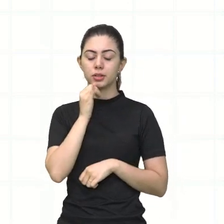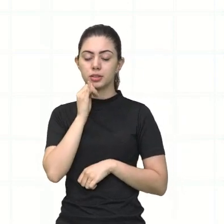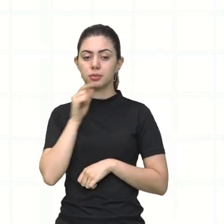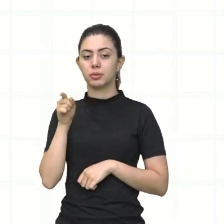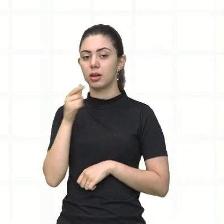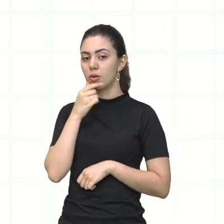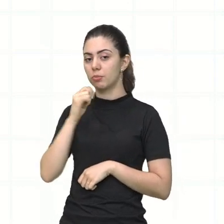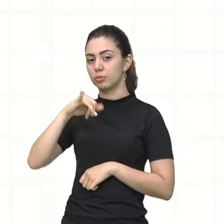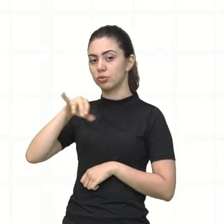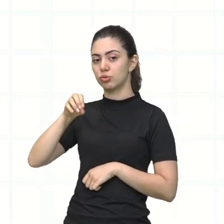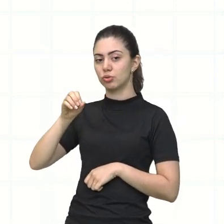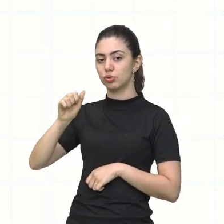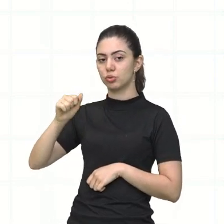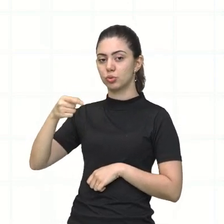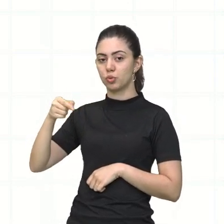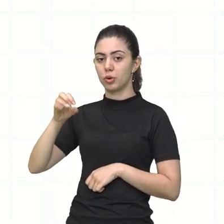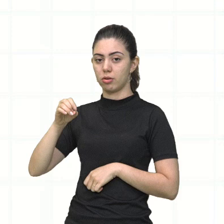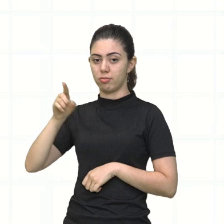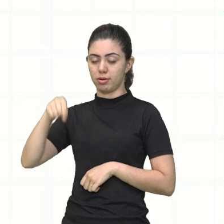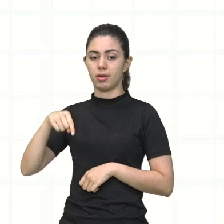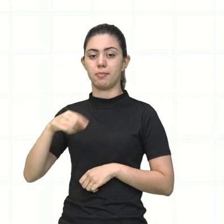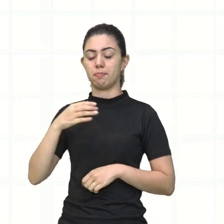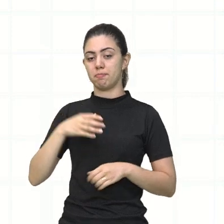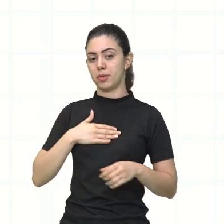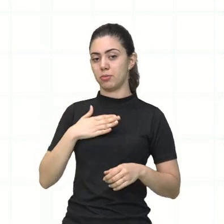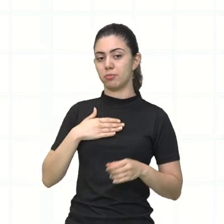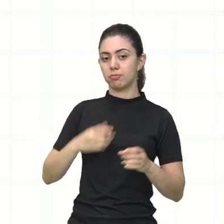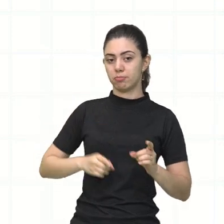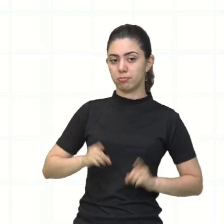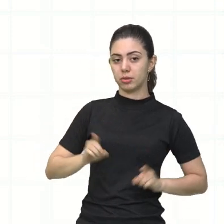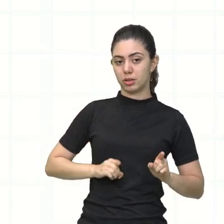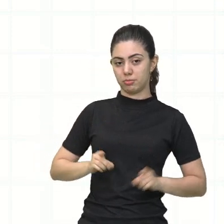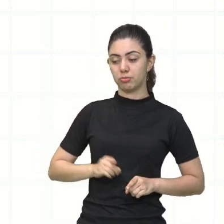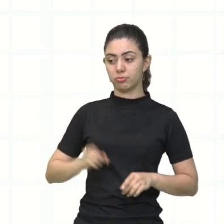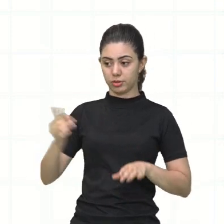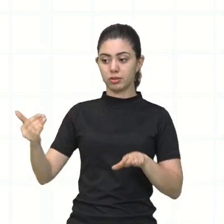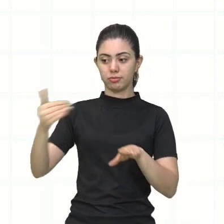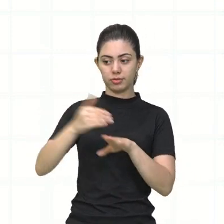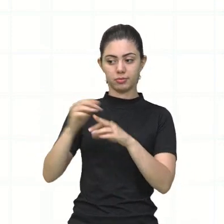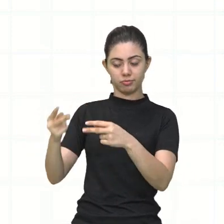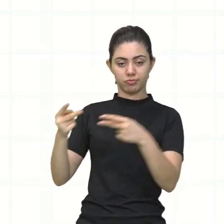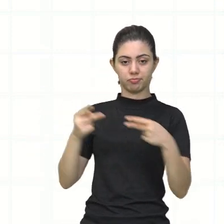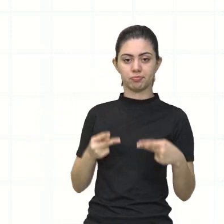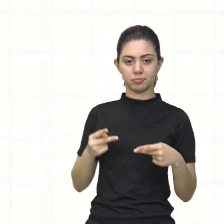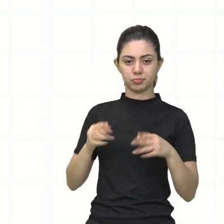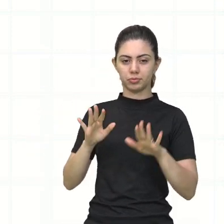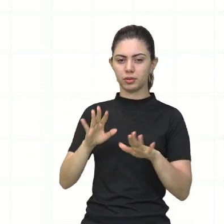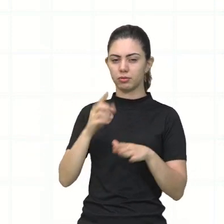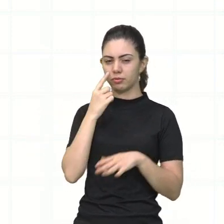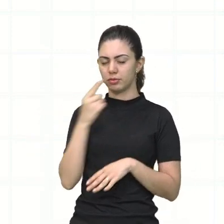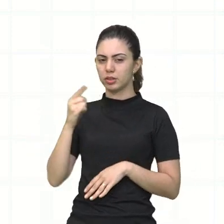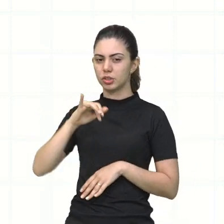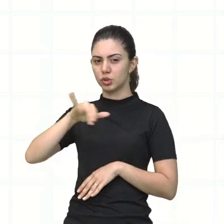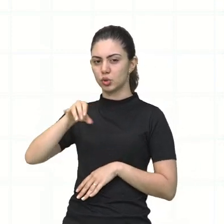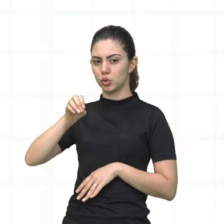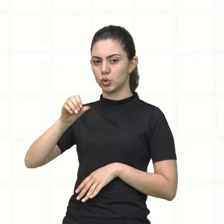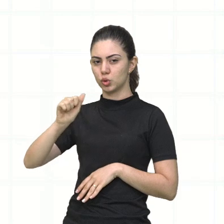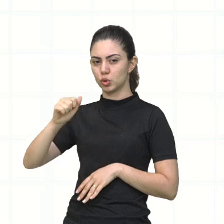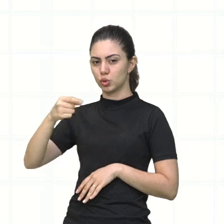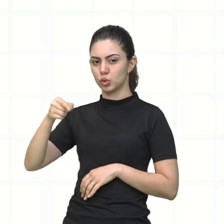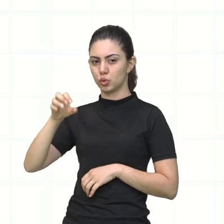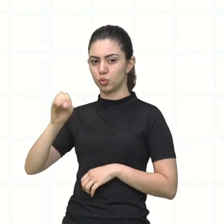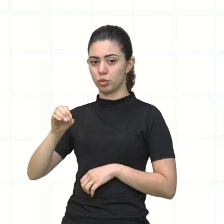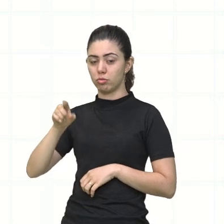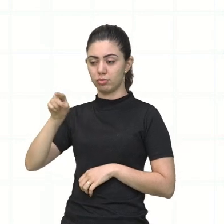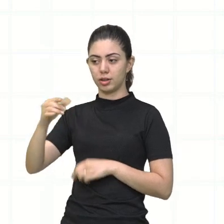João, que é meu primo, está vindo nos visitar. Agora, vejam só, eu tenho a minha primeira oração. João